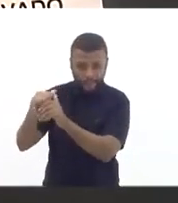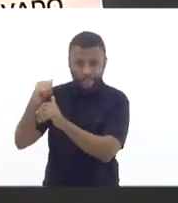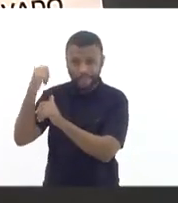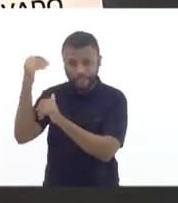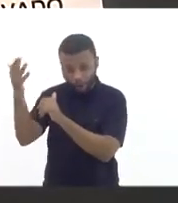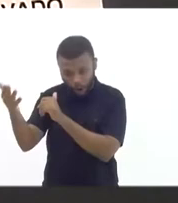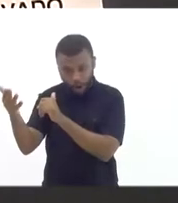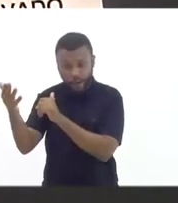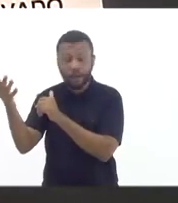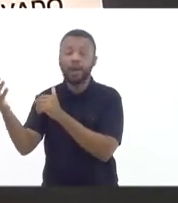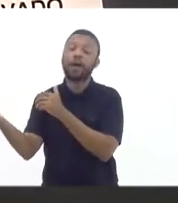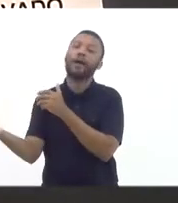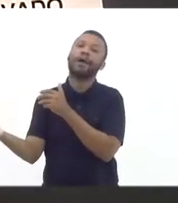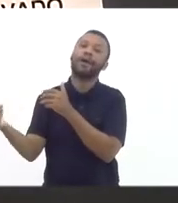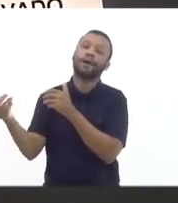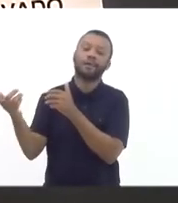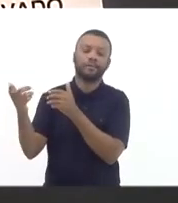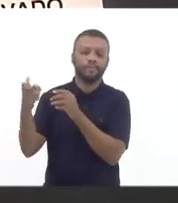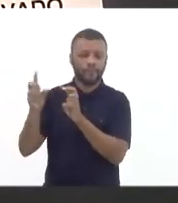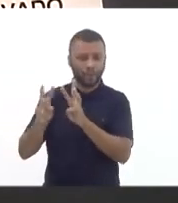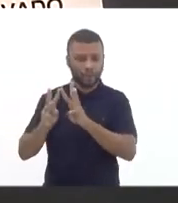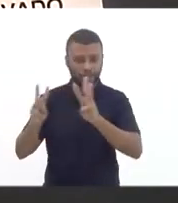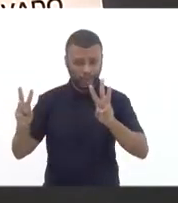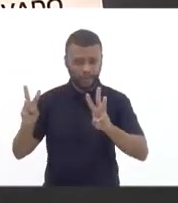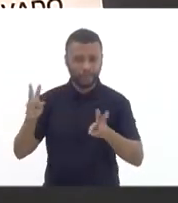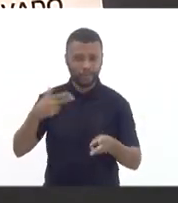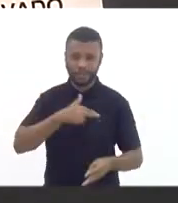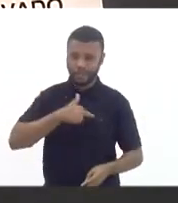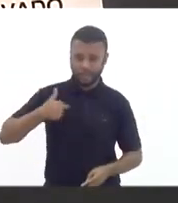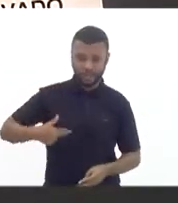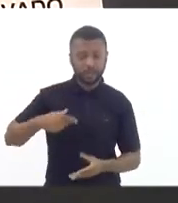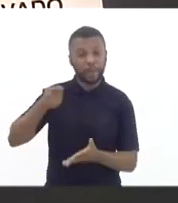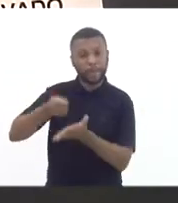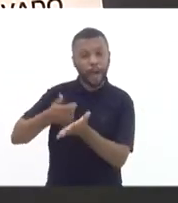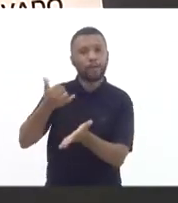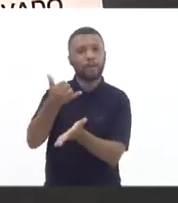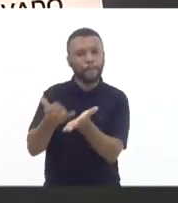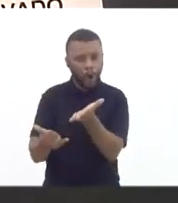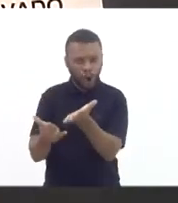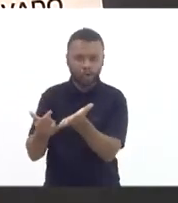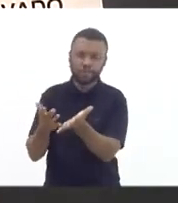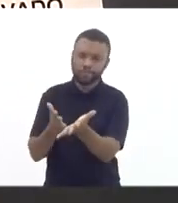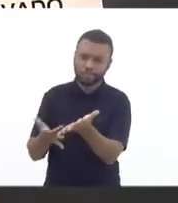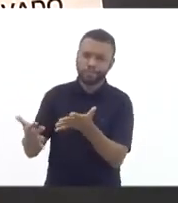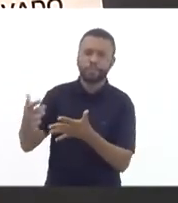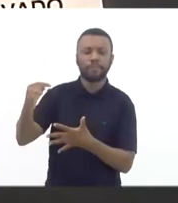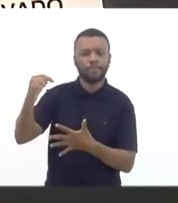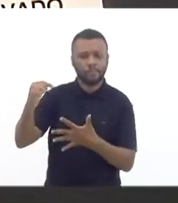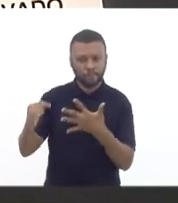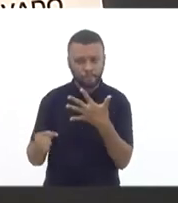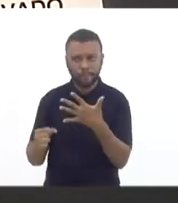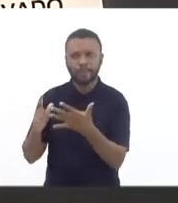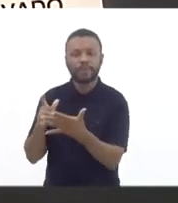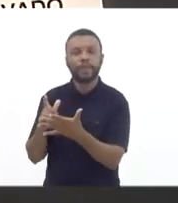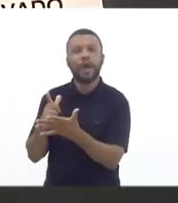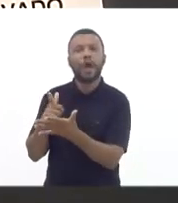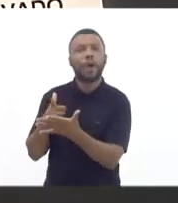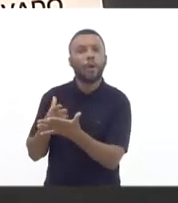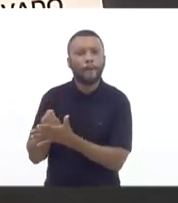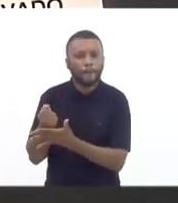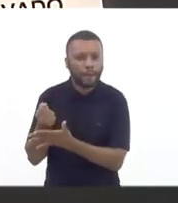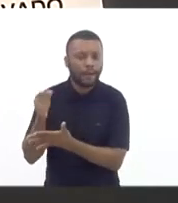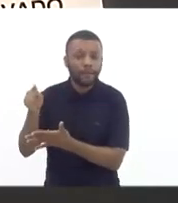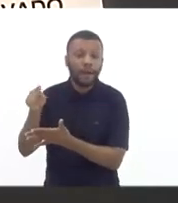importa isso pelo AliExpress. Você paga os impostos necessários. Deveria estar na Polícia Militar, deveria estar na Guarda Municipal. Na Guarda Municipal,